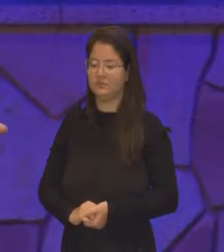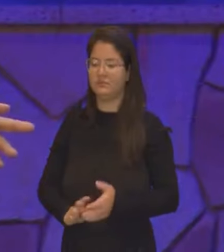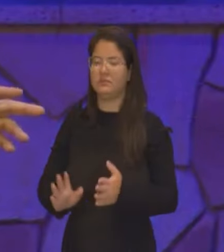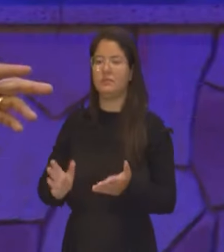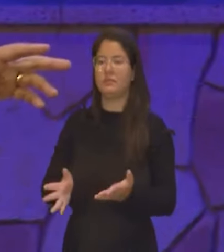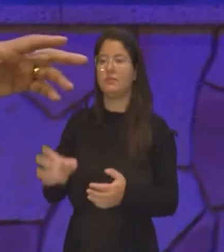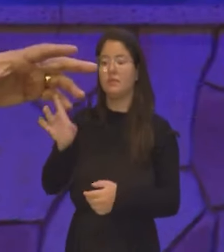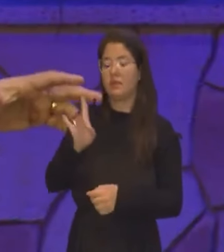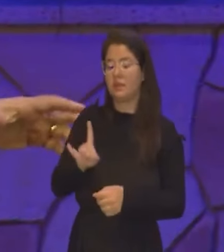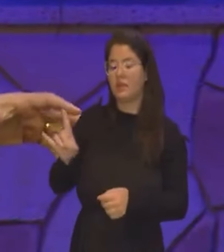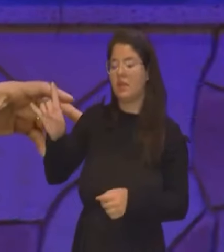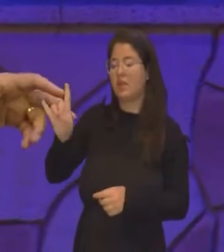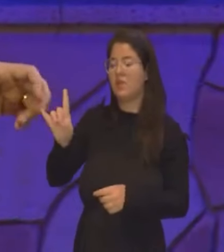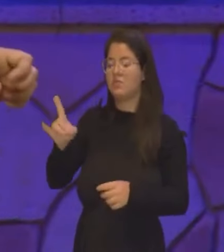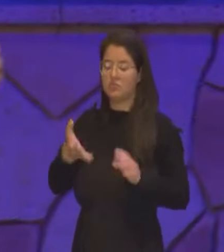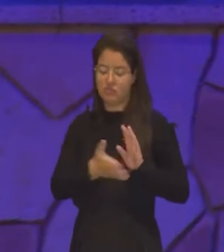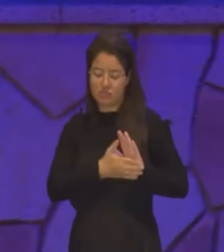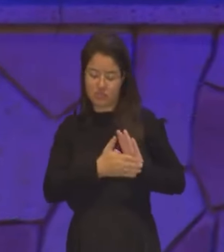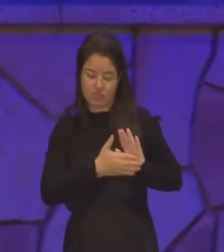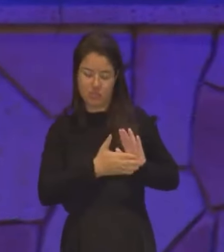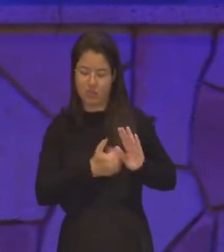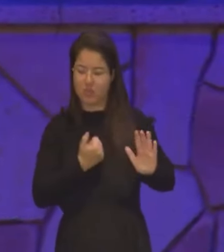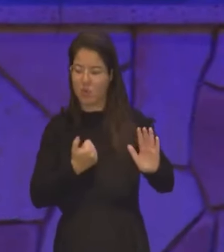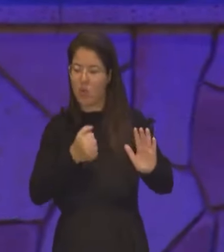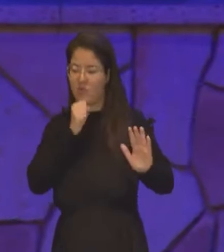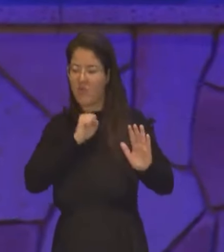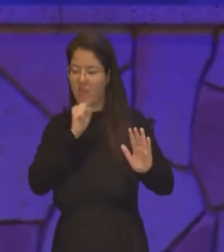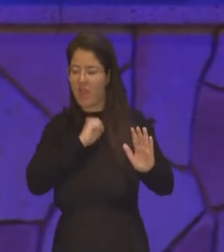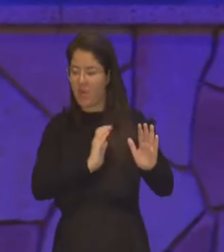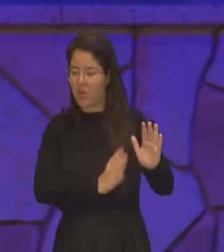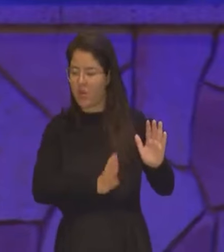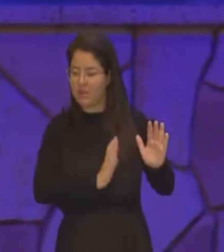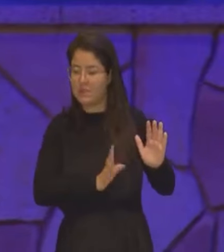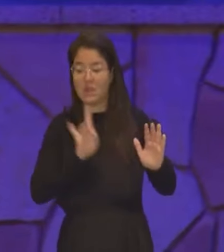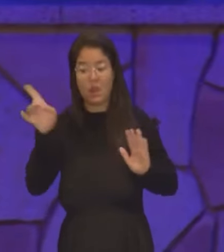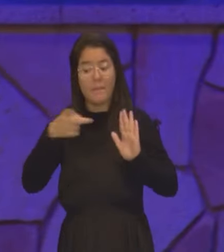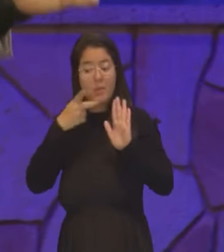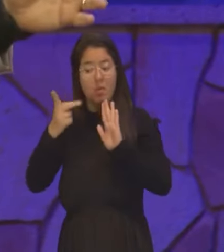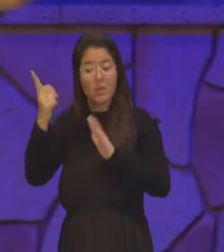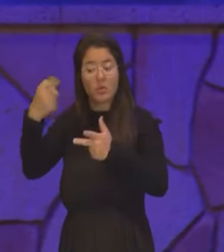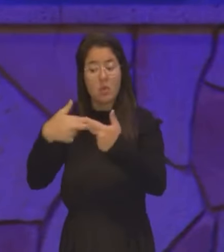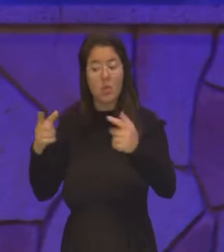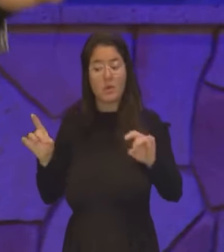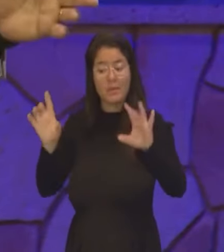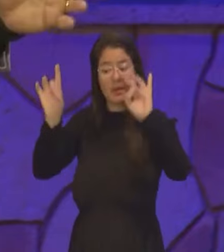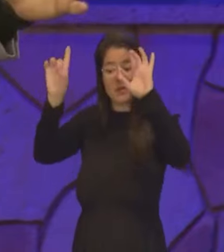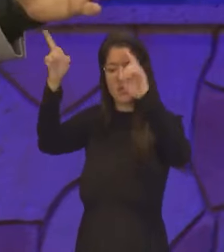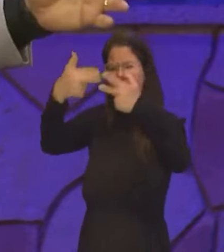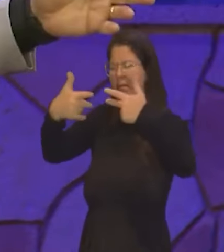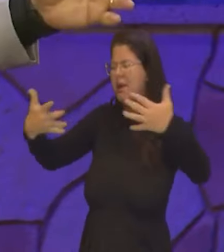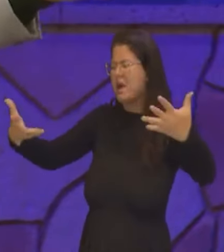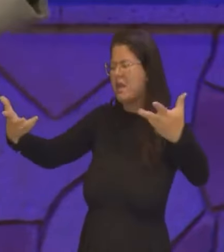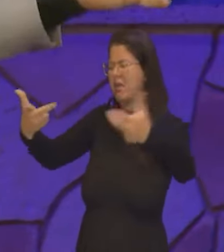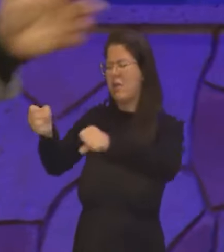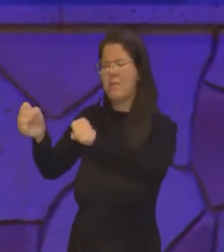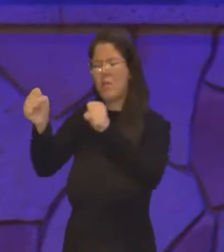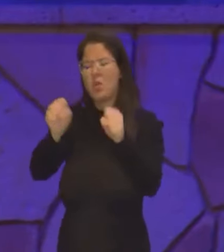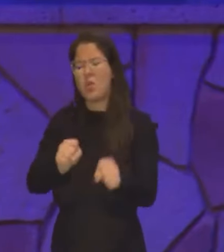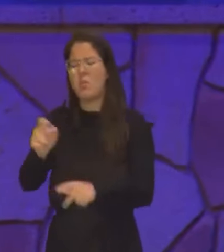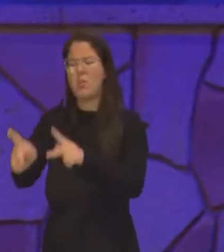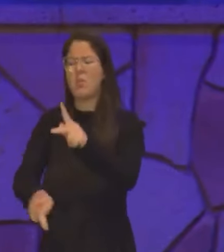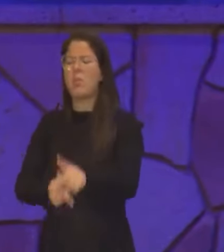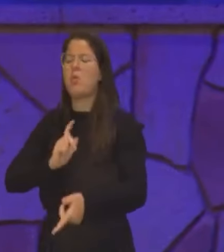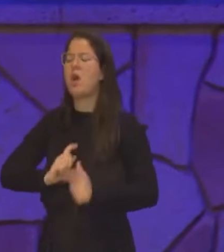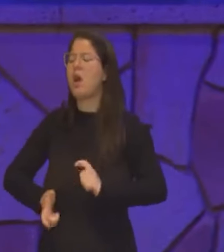Depois de Deus arrancar o coração velho, Ele promete algo especial, algo maravilhoso e poderoso para o povo